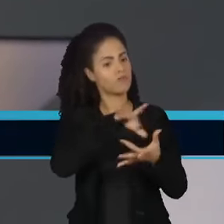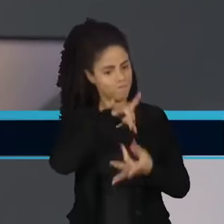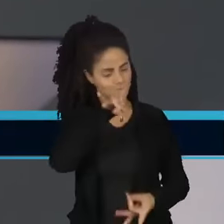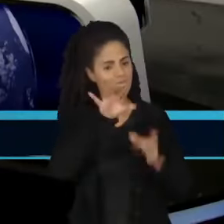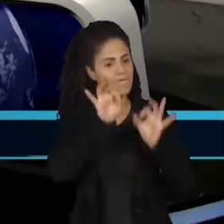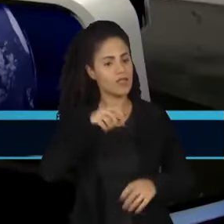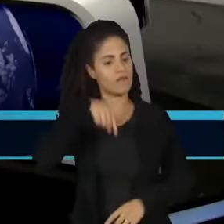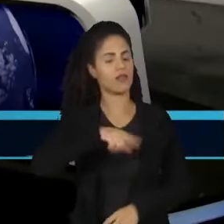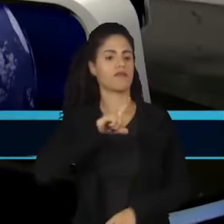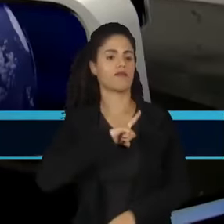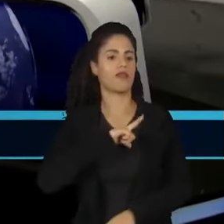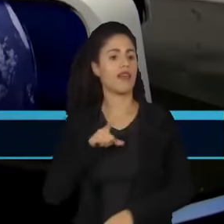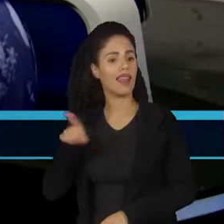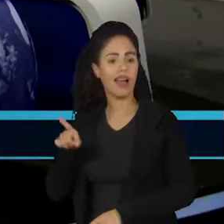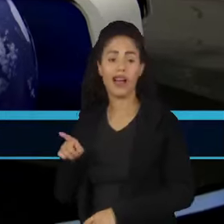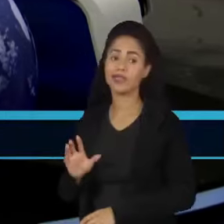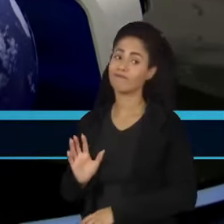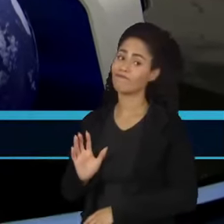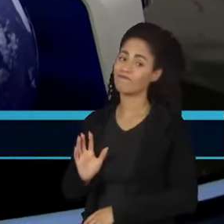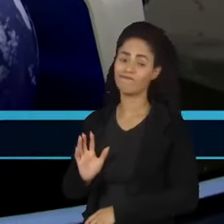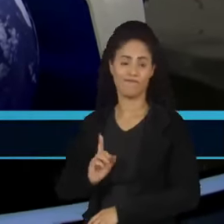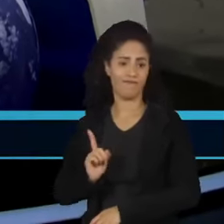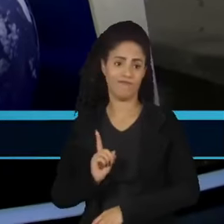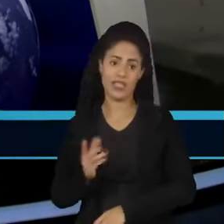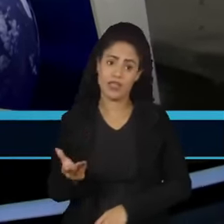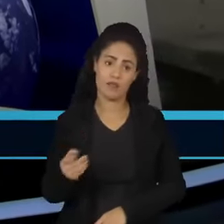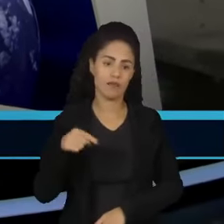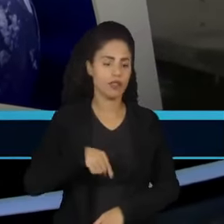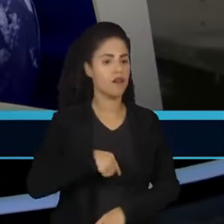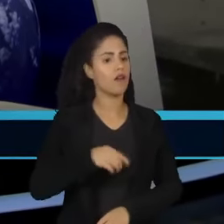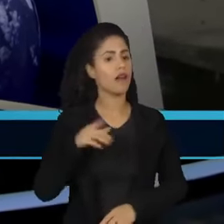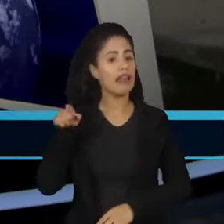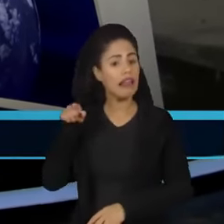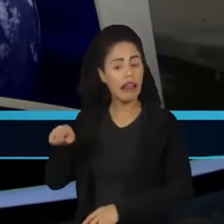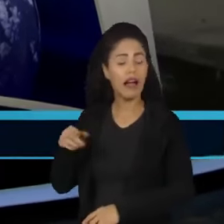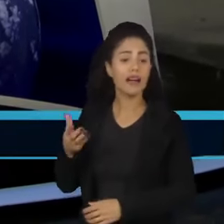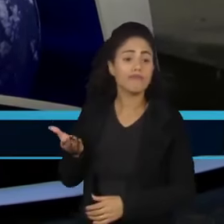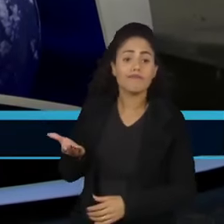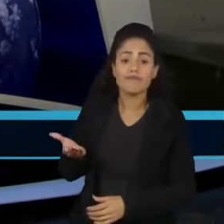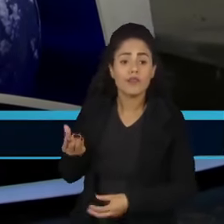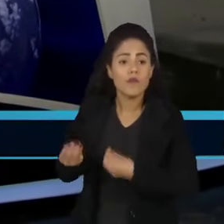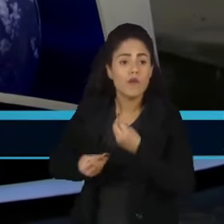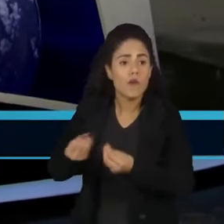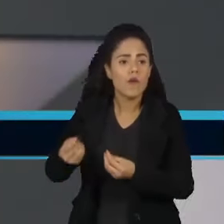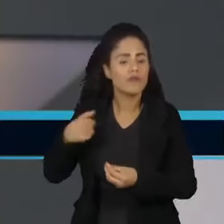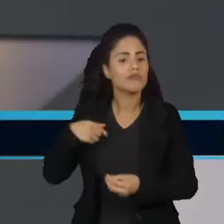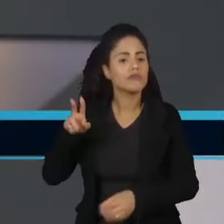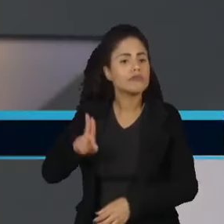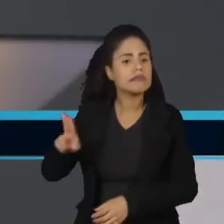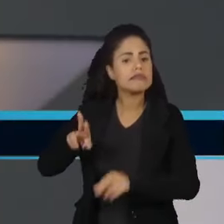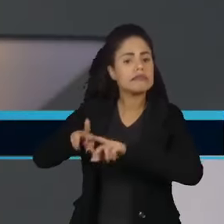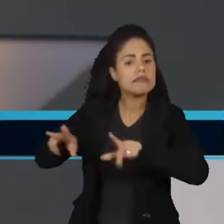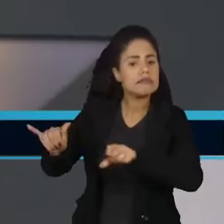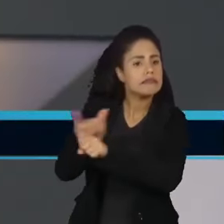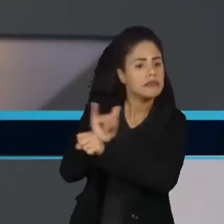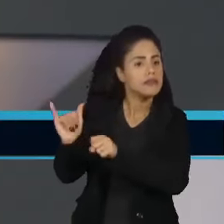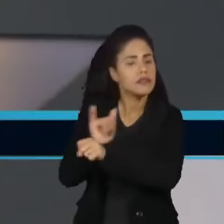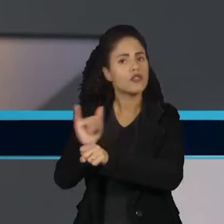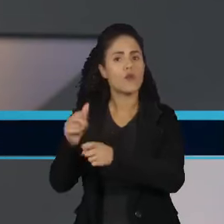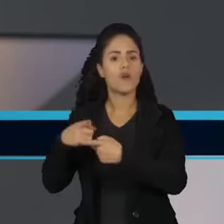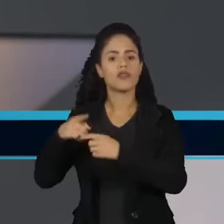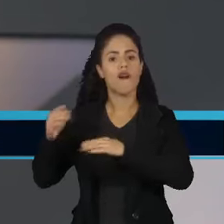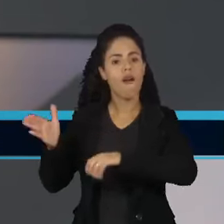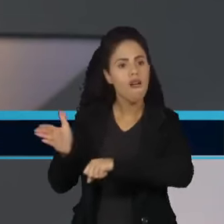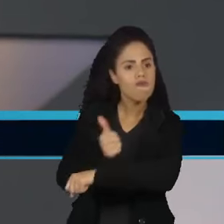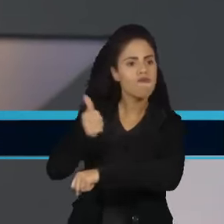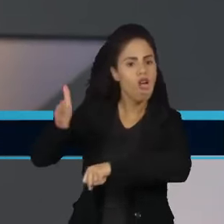pelo lado do governo e pela oposição, né? Não é uma oposição tranquila a oposição da Venezuela, é uma oposição que também se usou diversos momentos de ações